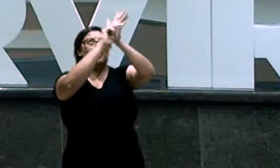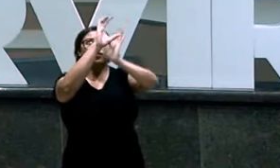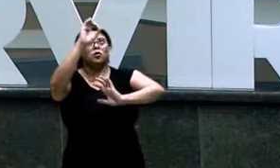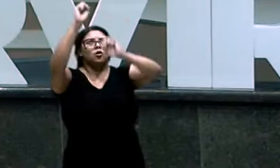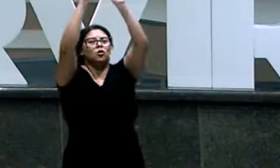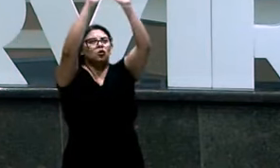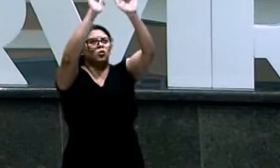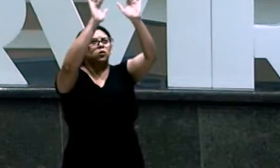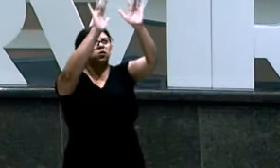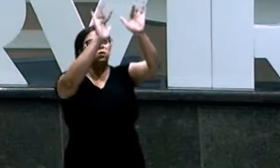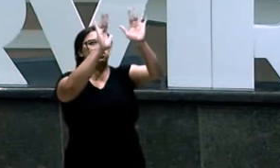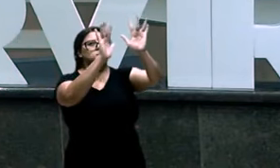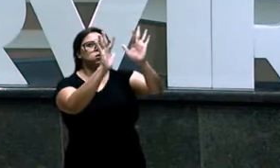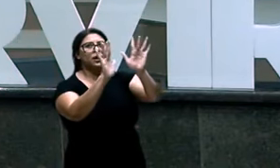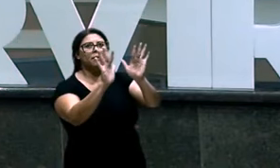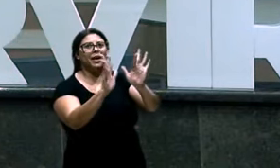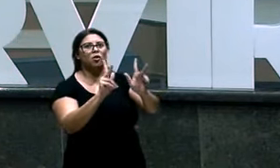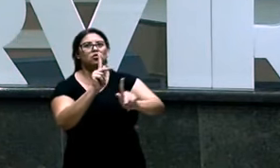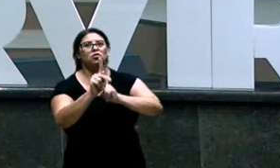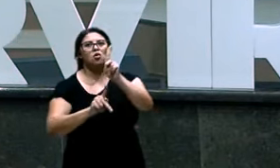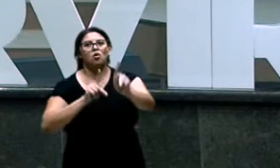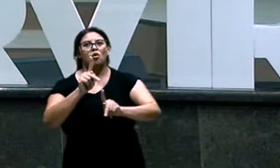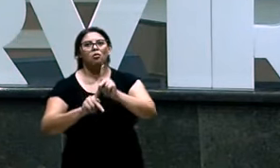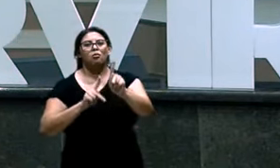os hebreus, o povo, não conseguiram chegar